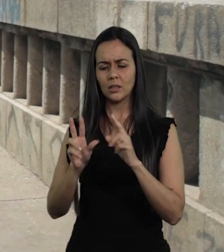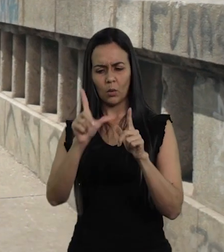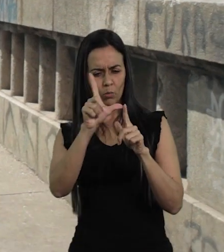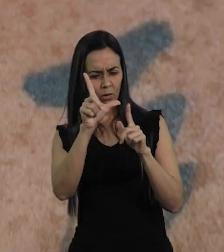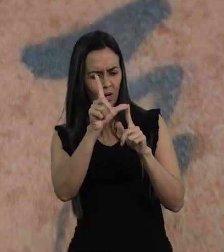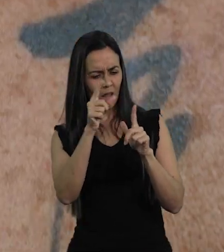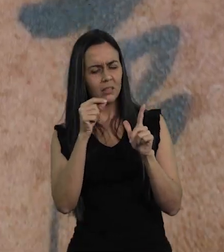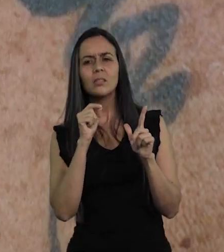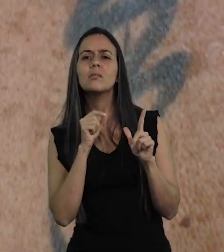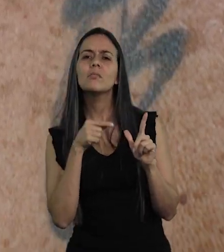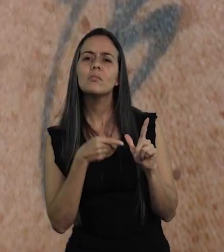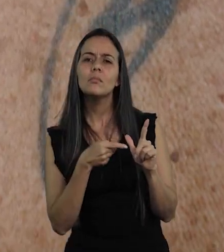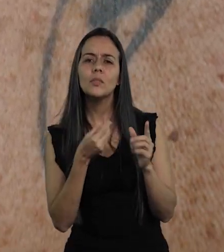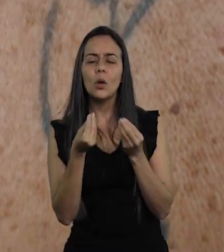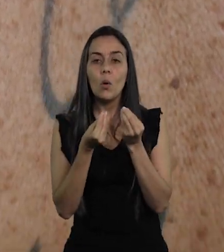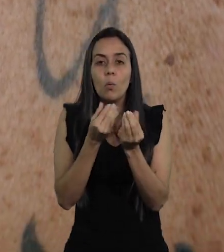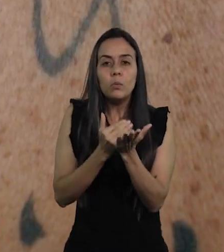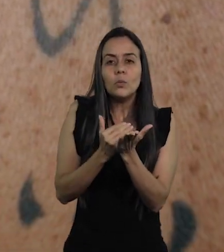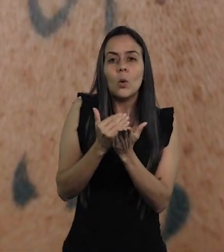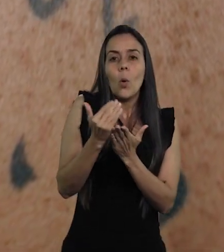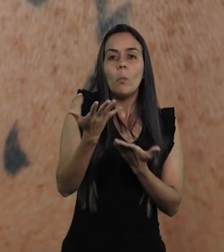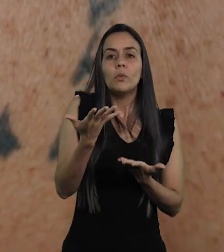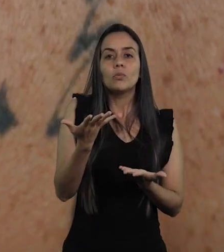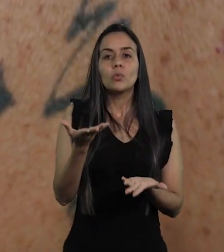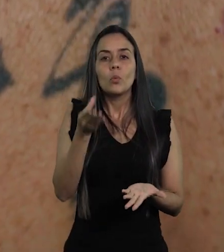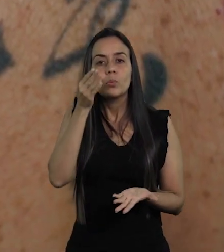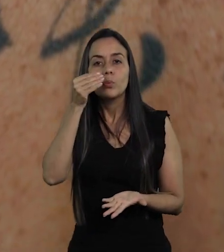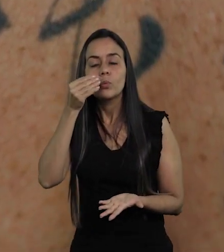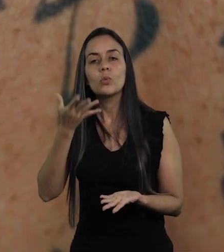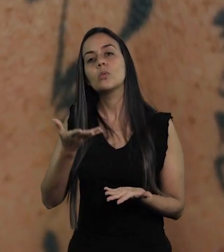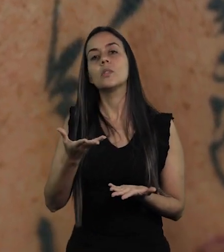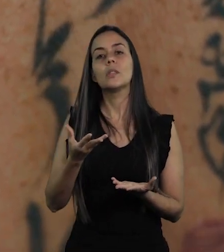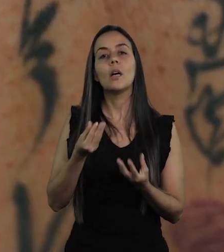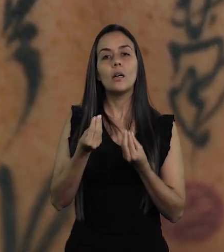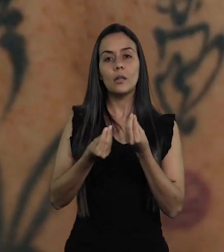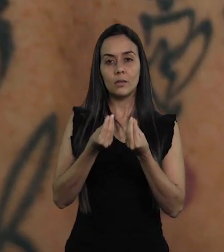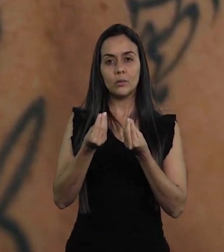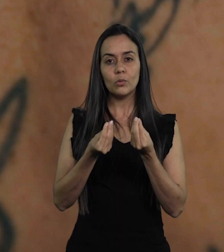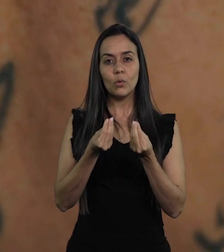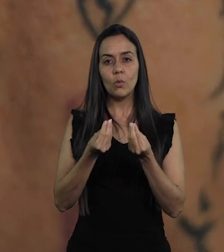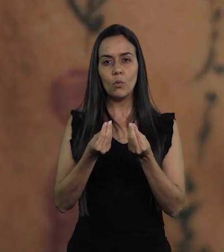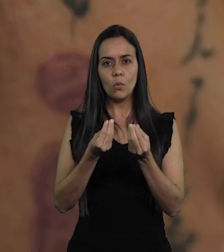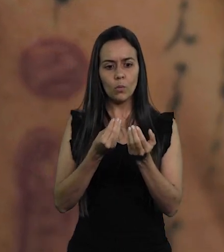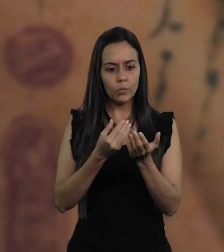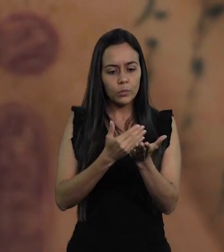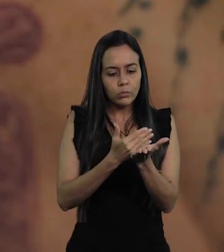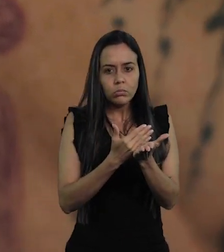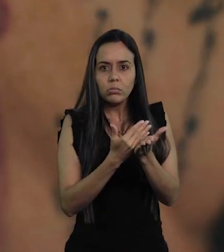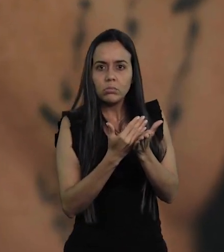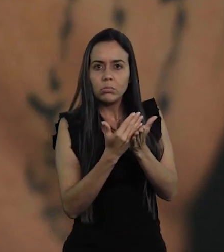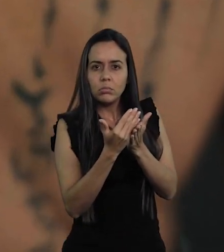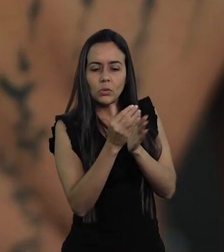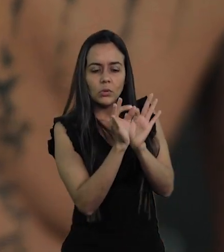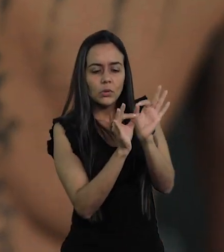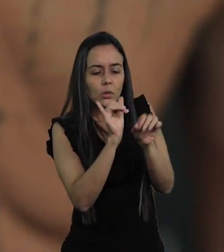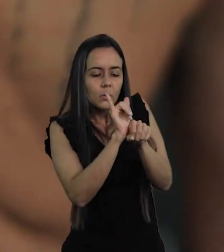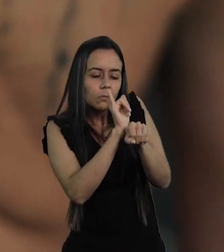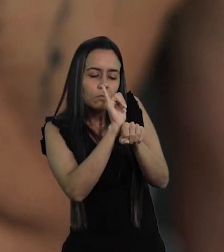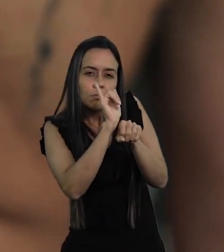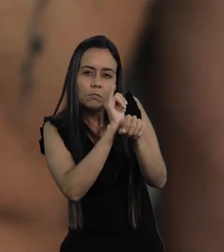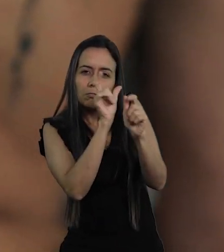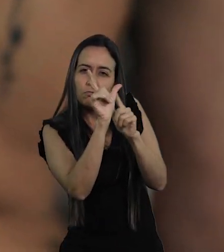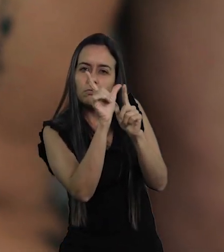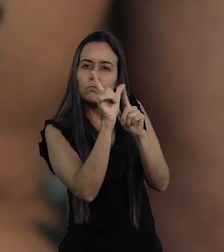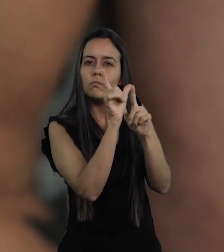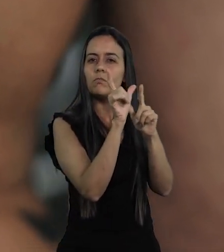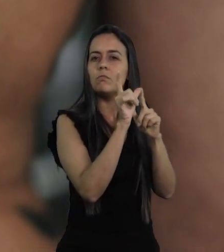caligrafia, ela ser um significante em si, né? Sim. De não ser necessariamente, né,